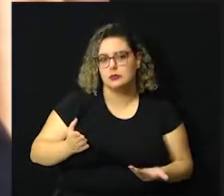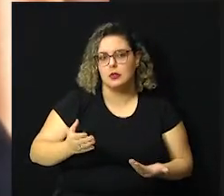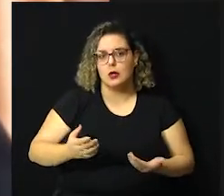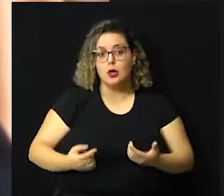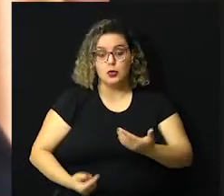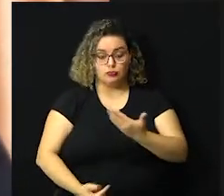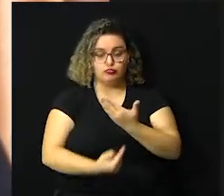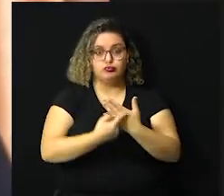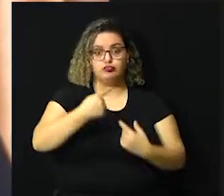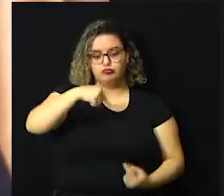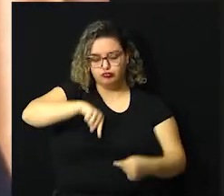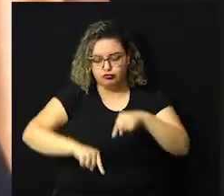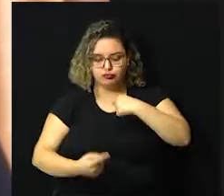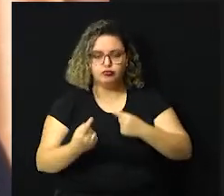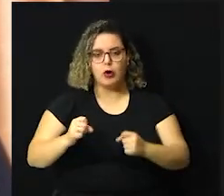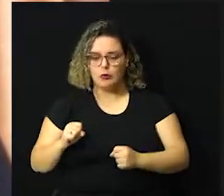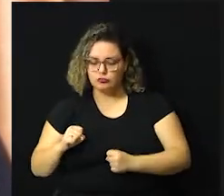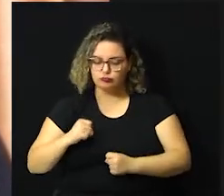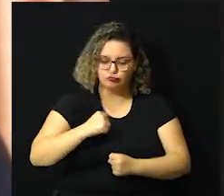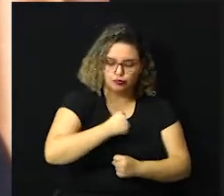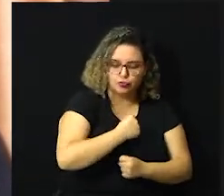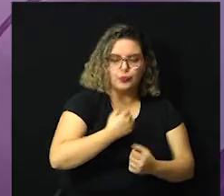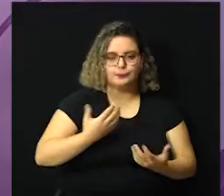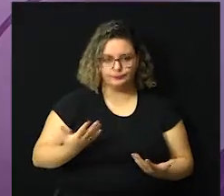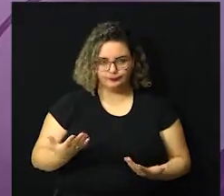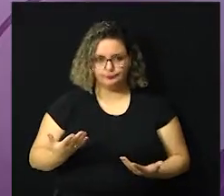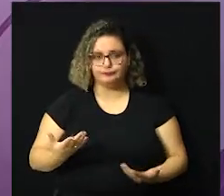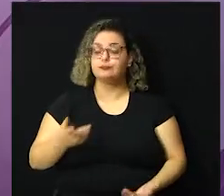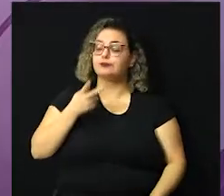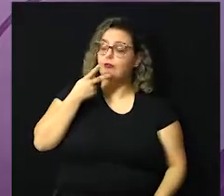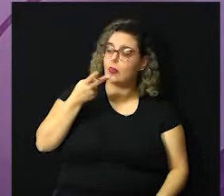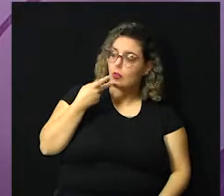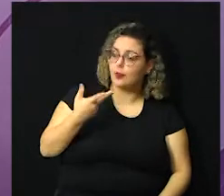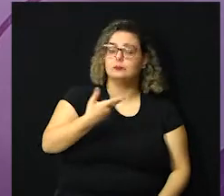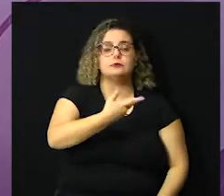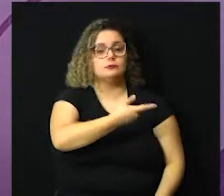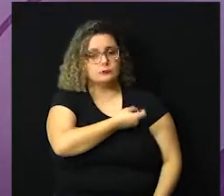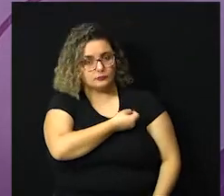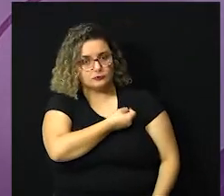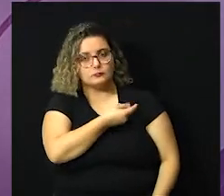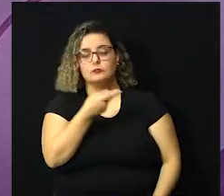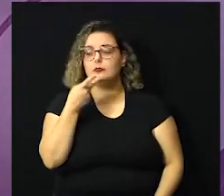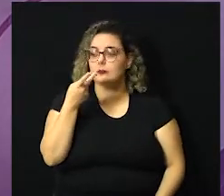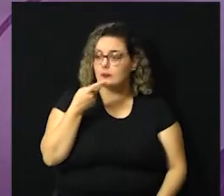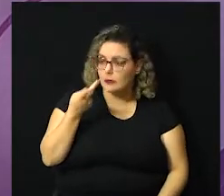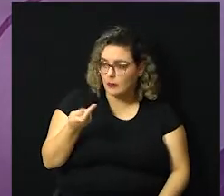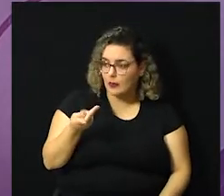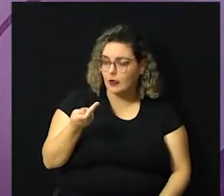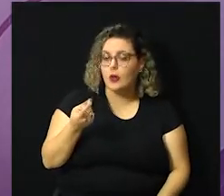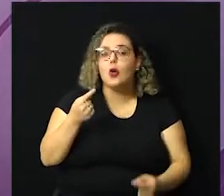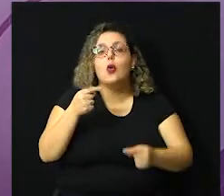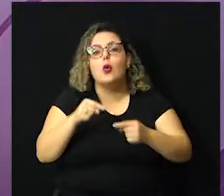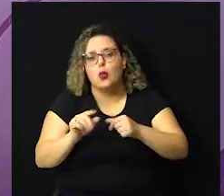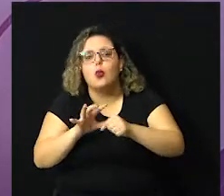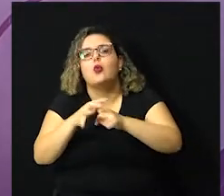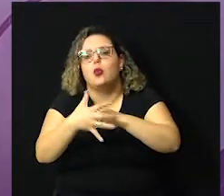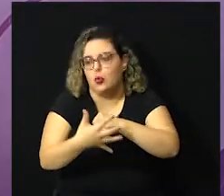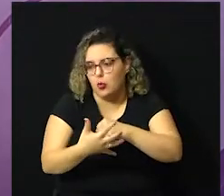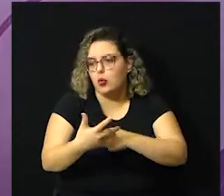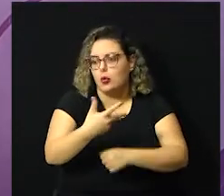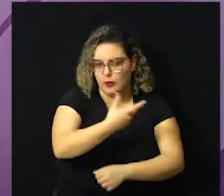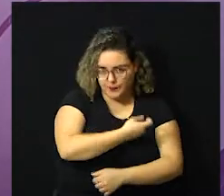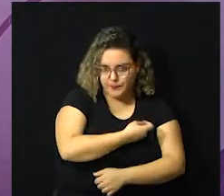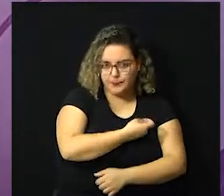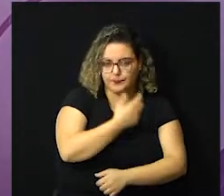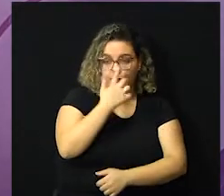imune a produzir defesa. Doutor, falando ainda sobre vacina, a gente tem que falar, claro, da vacina contra a Covid-19,